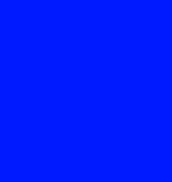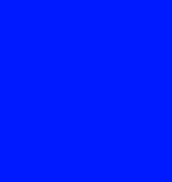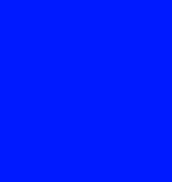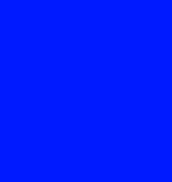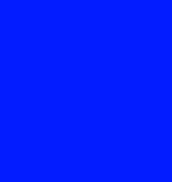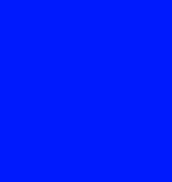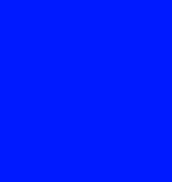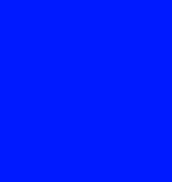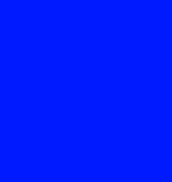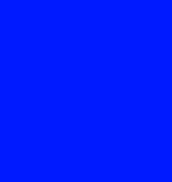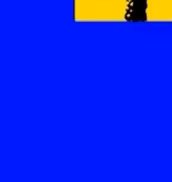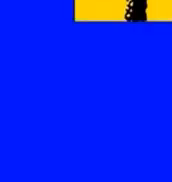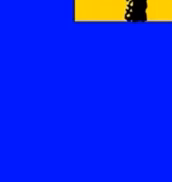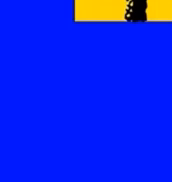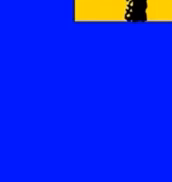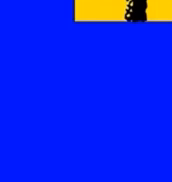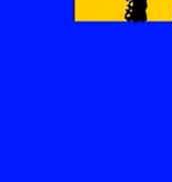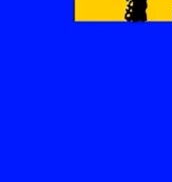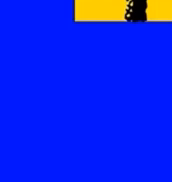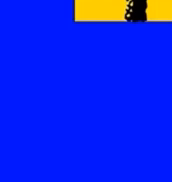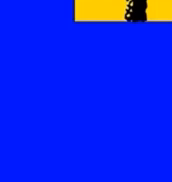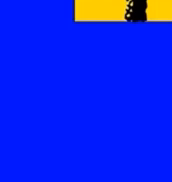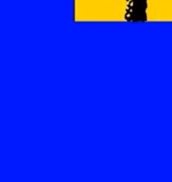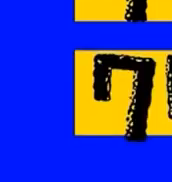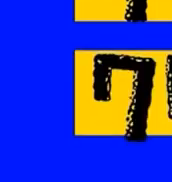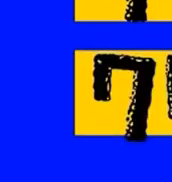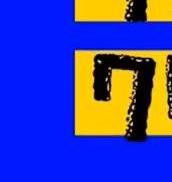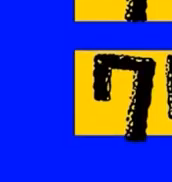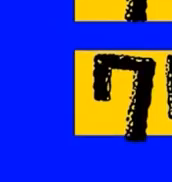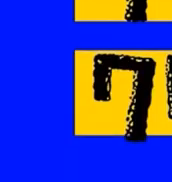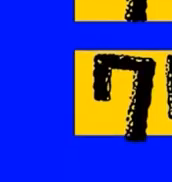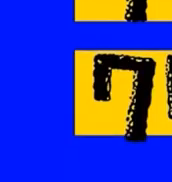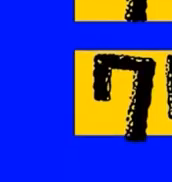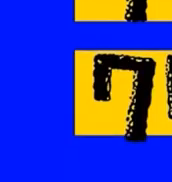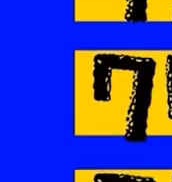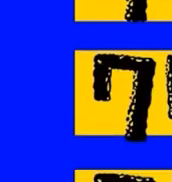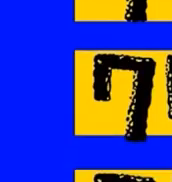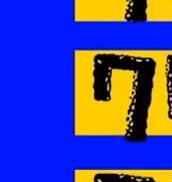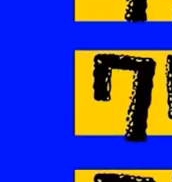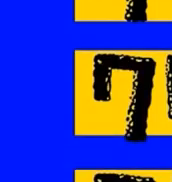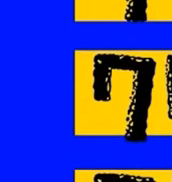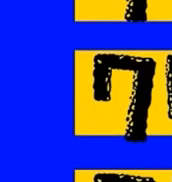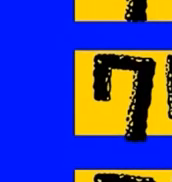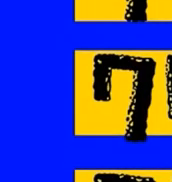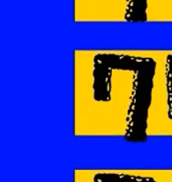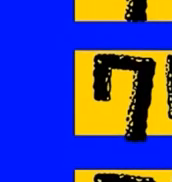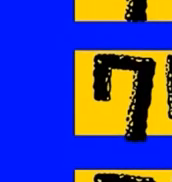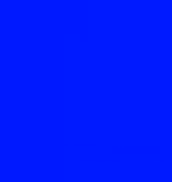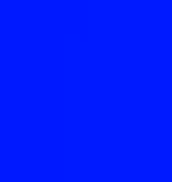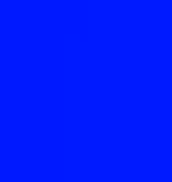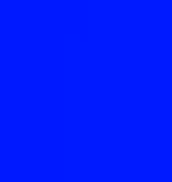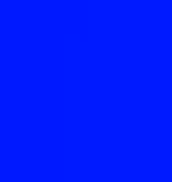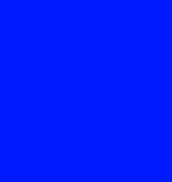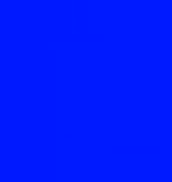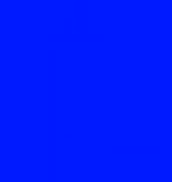71, 72, 73, 74,